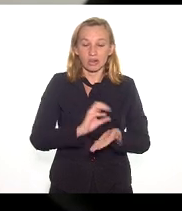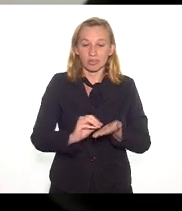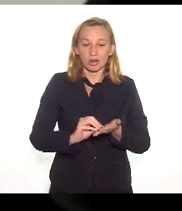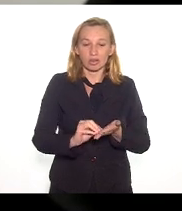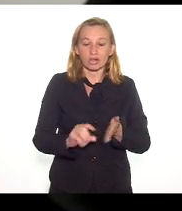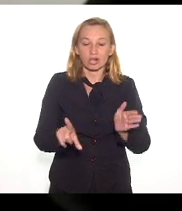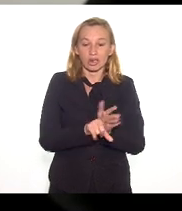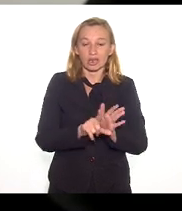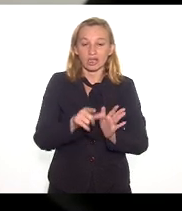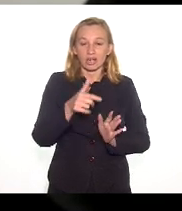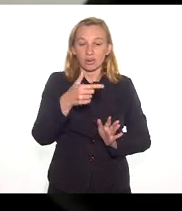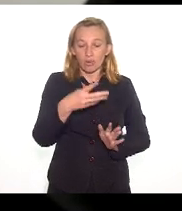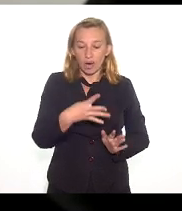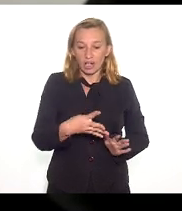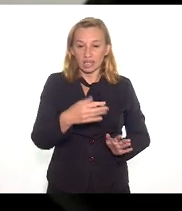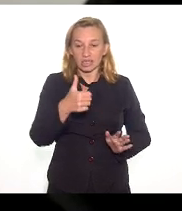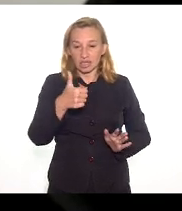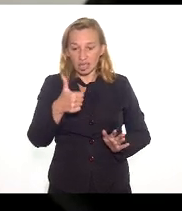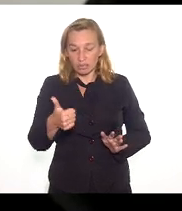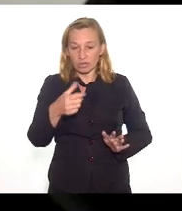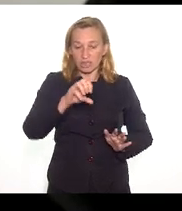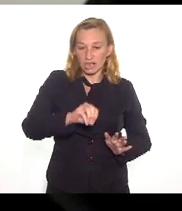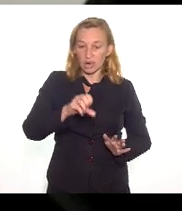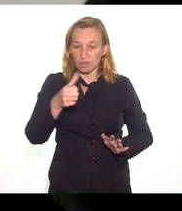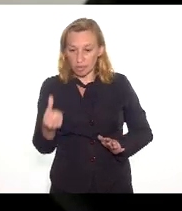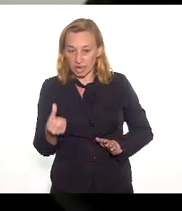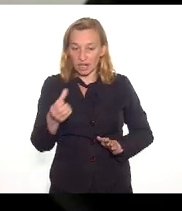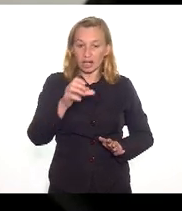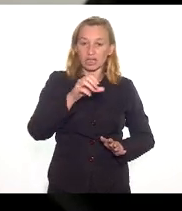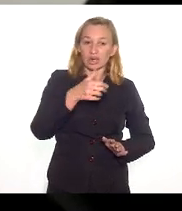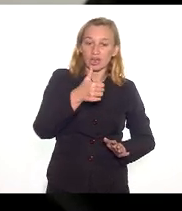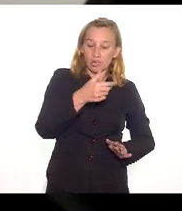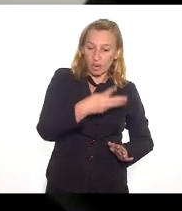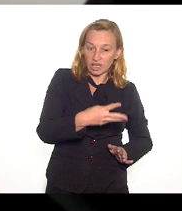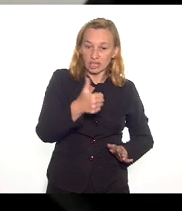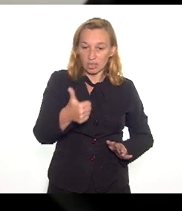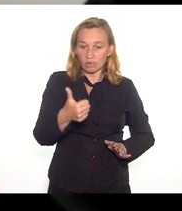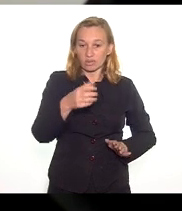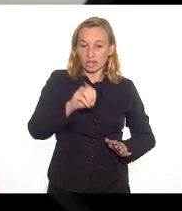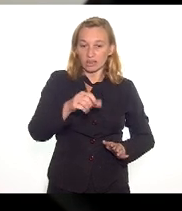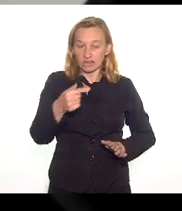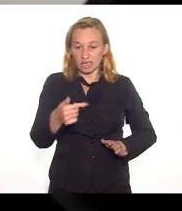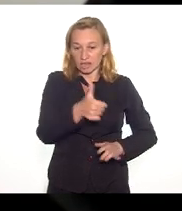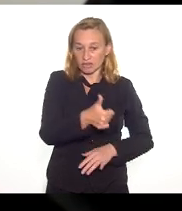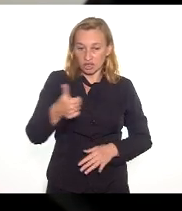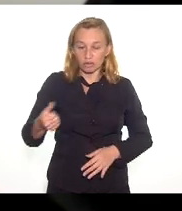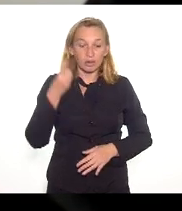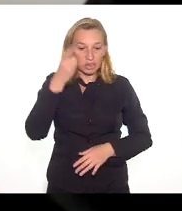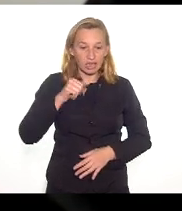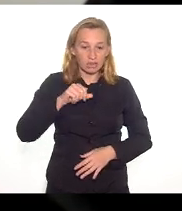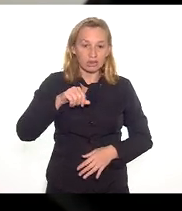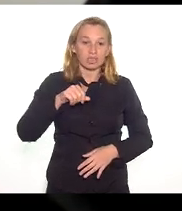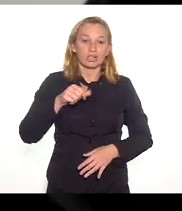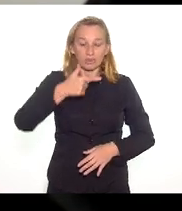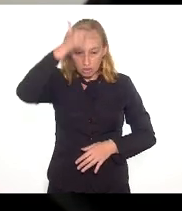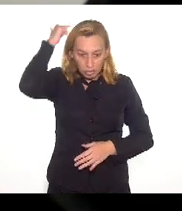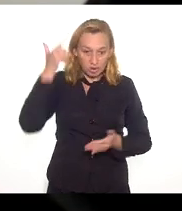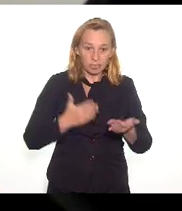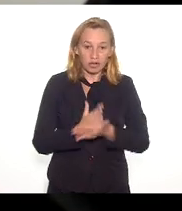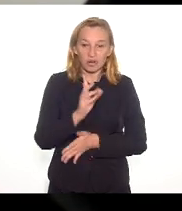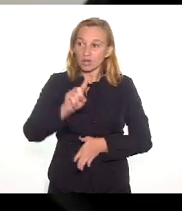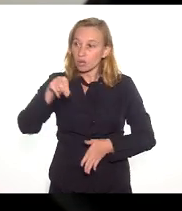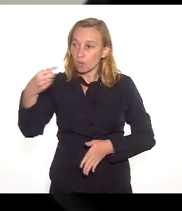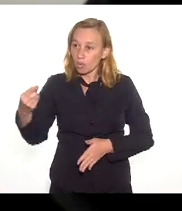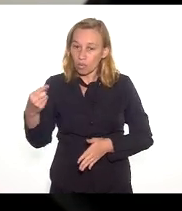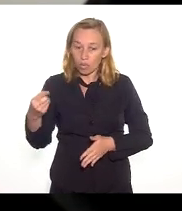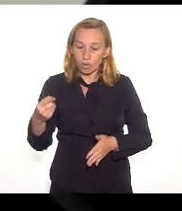de lei 4106 de 21, 4107 de 21. Seus, deputado Luiz Paulo, os senhores que aprovam, eles estão aprovados. O outro, como